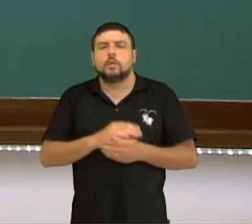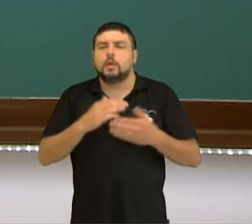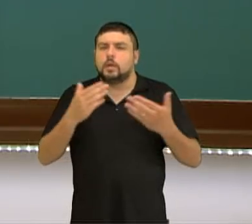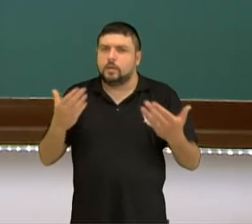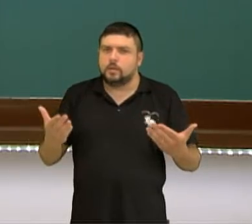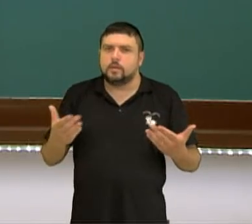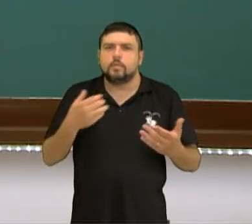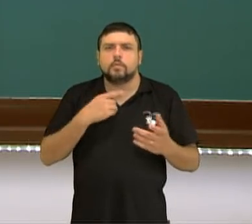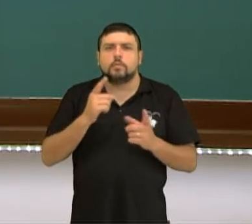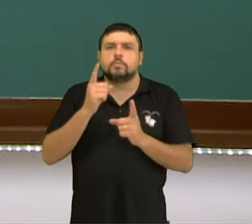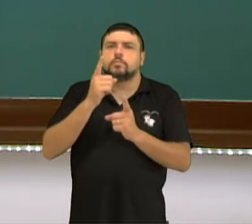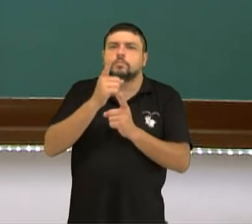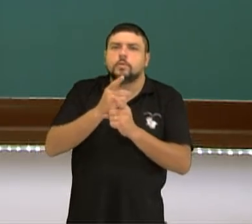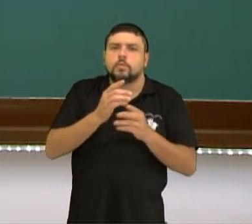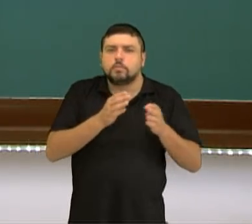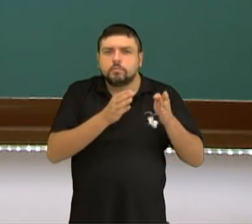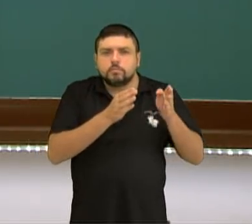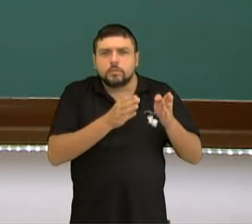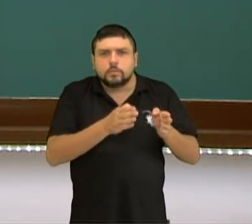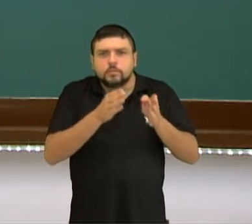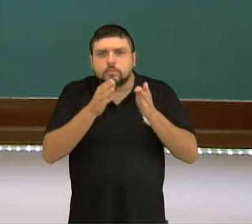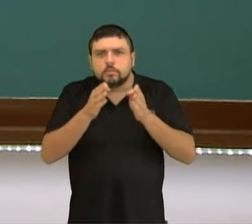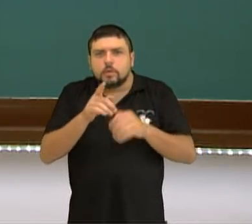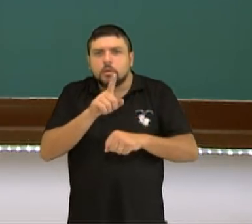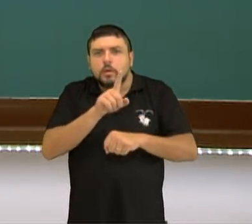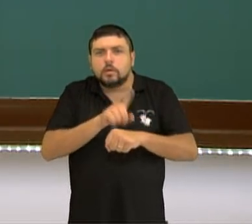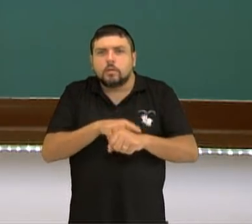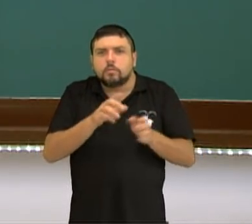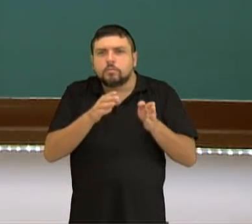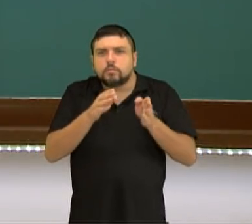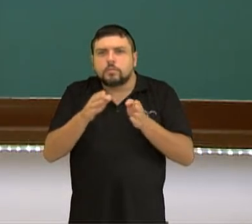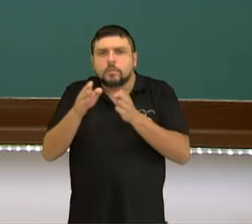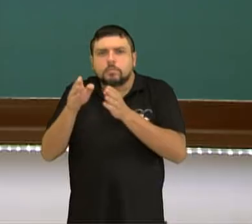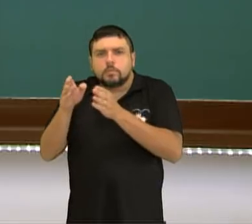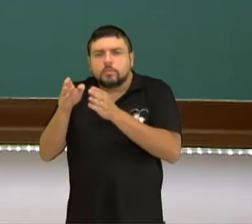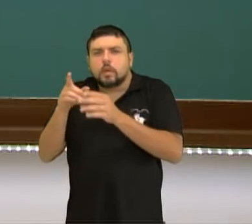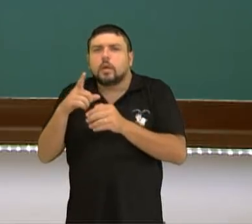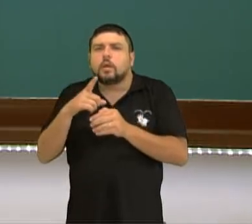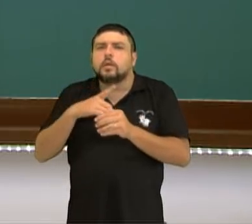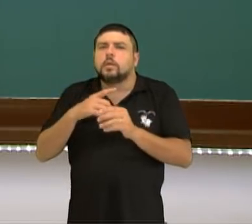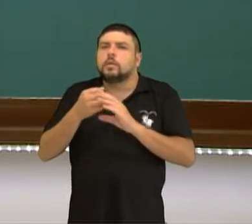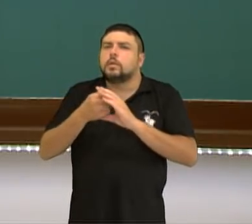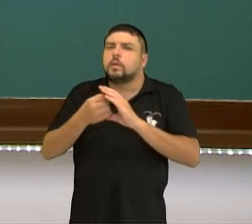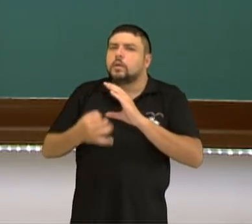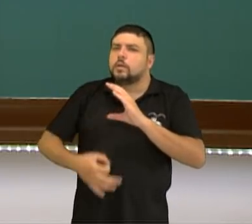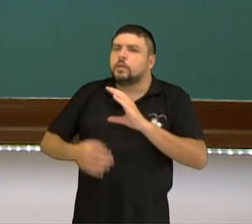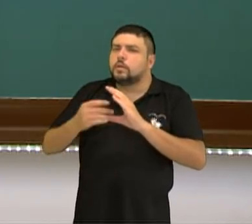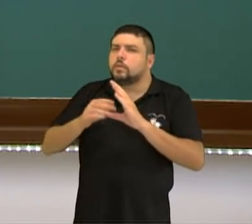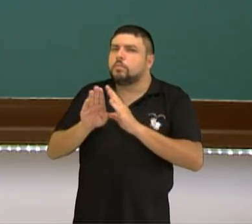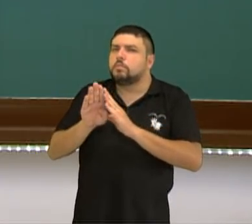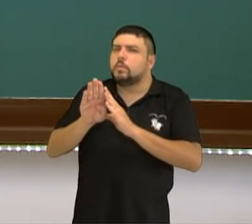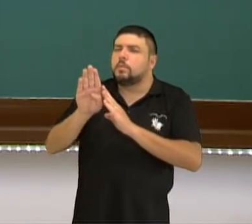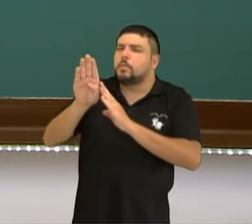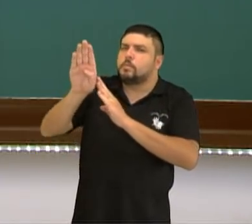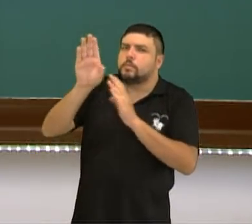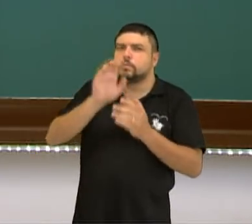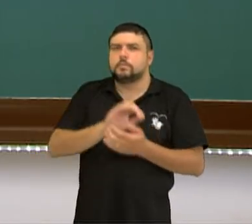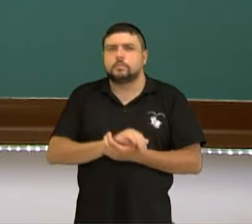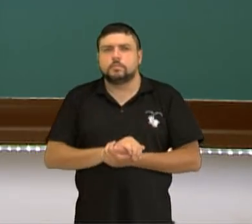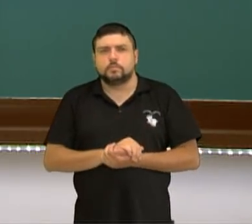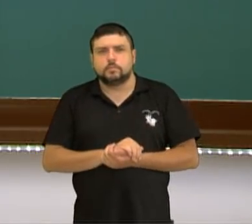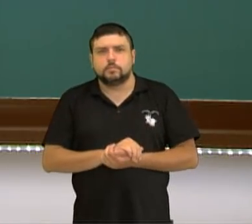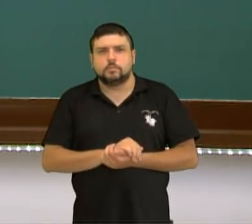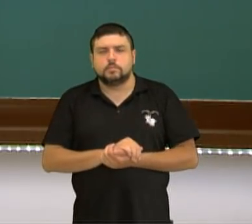identificou os períodos, os momentos onde esse gráfico mostrou uma característica crescente. Tá bom? A